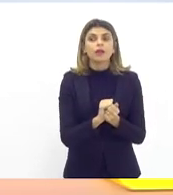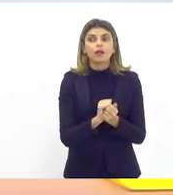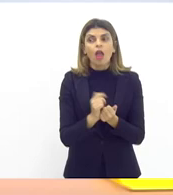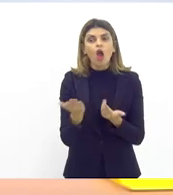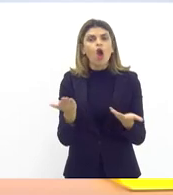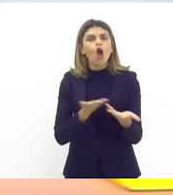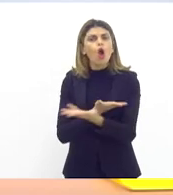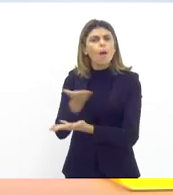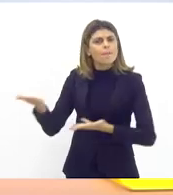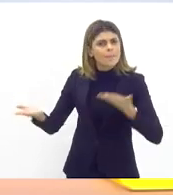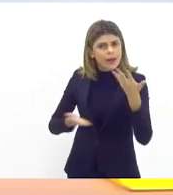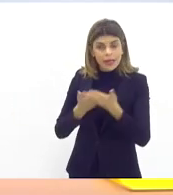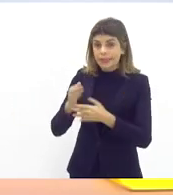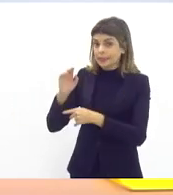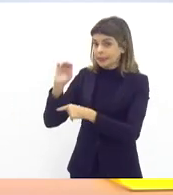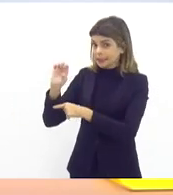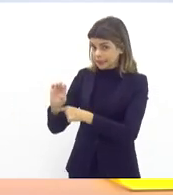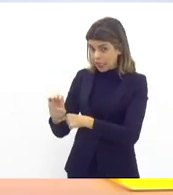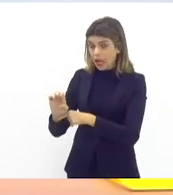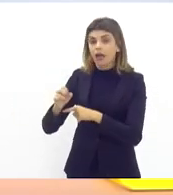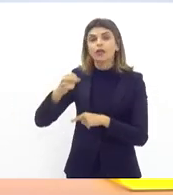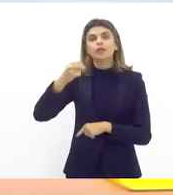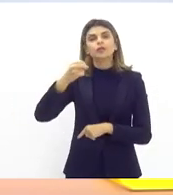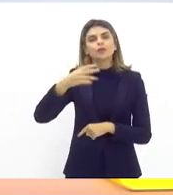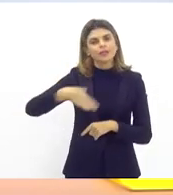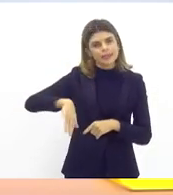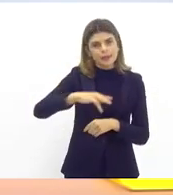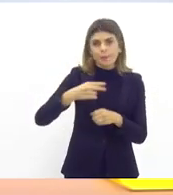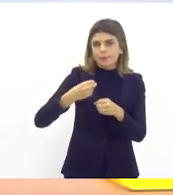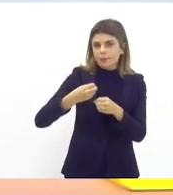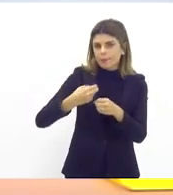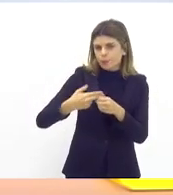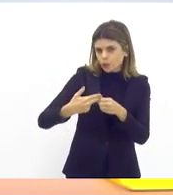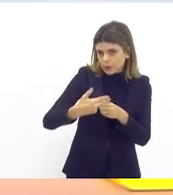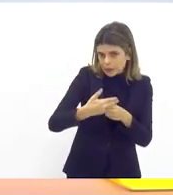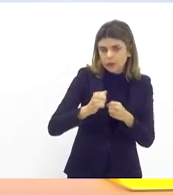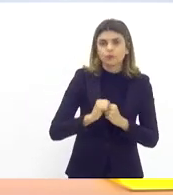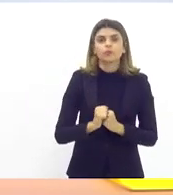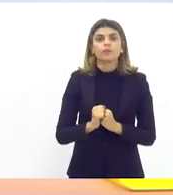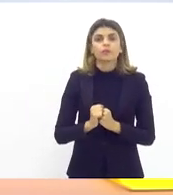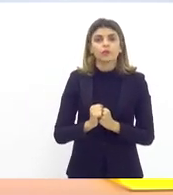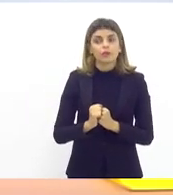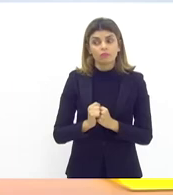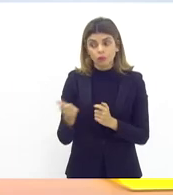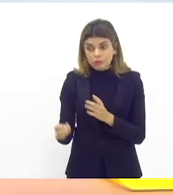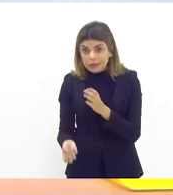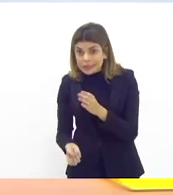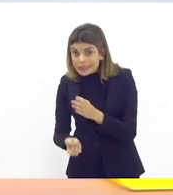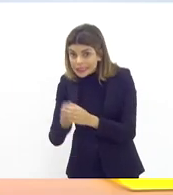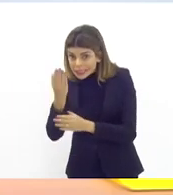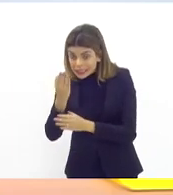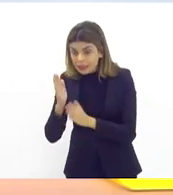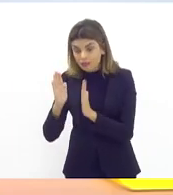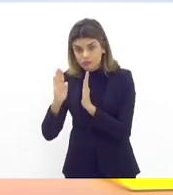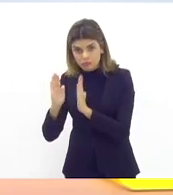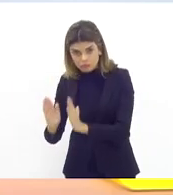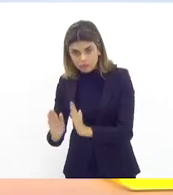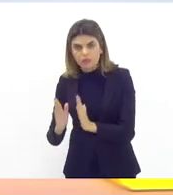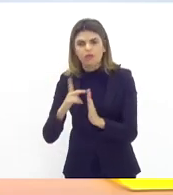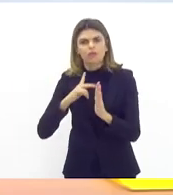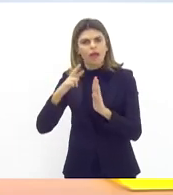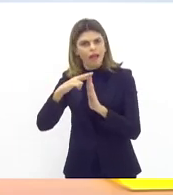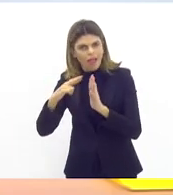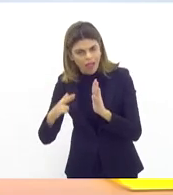estados e municípios. Então, cria-se um Conselho Federativo do IBS, que é quem vai gerir, vai ditar as normas,